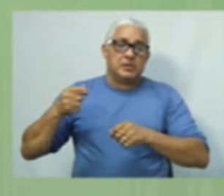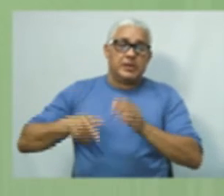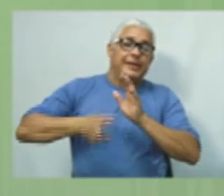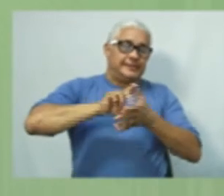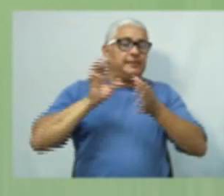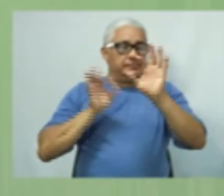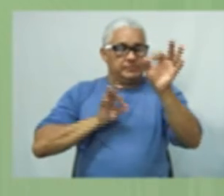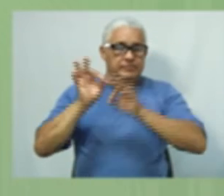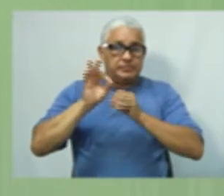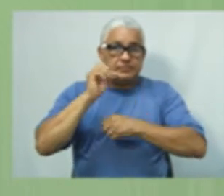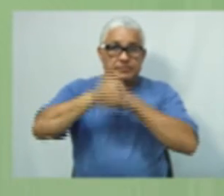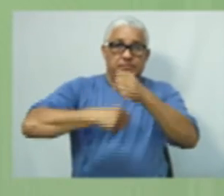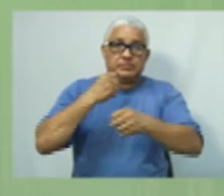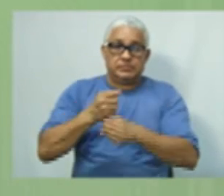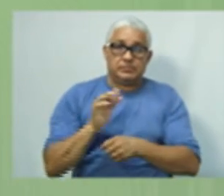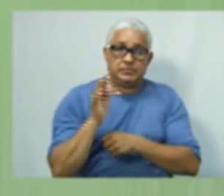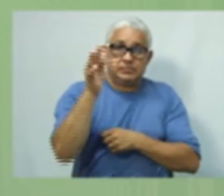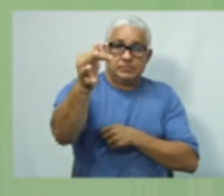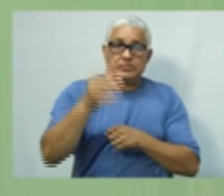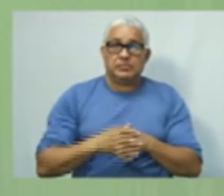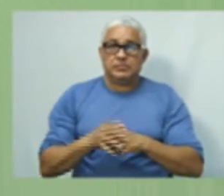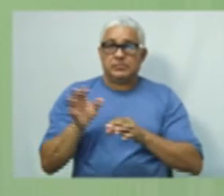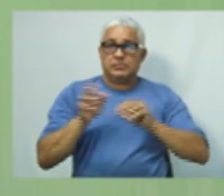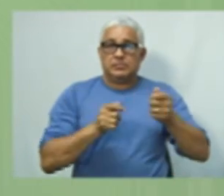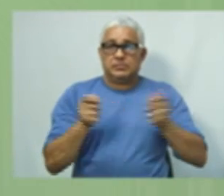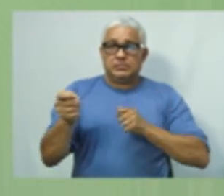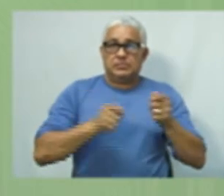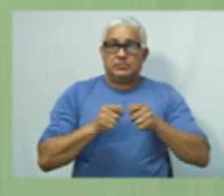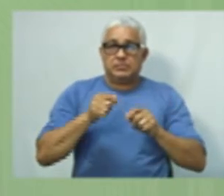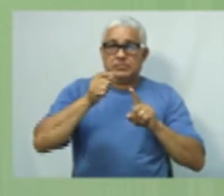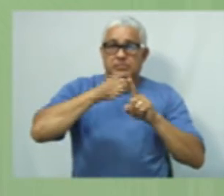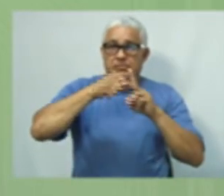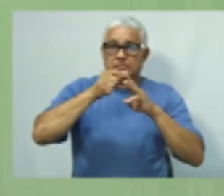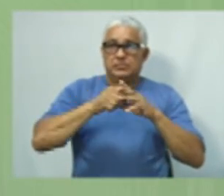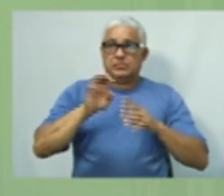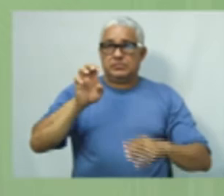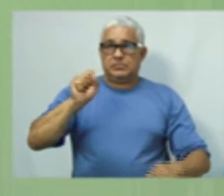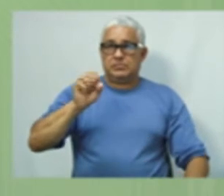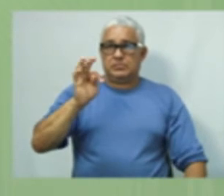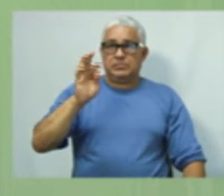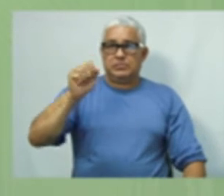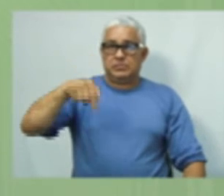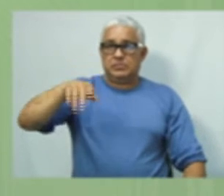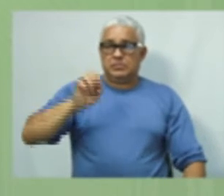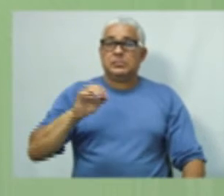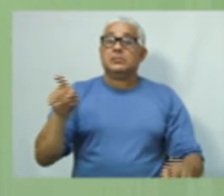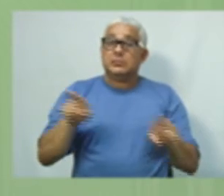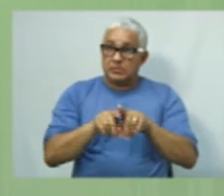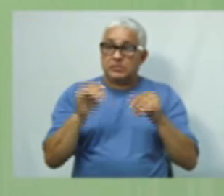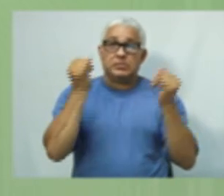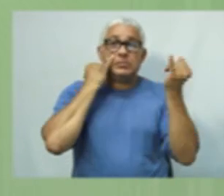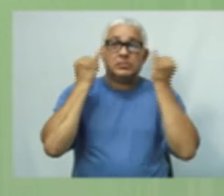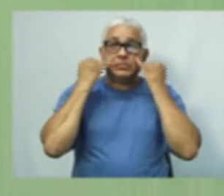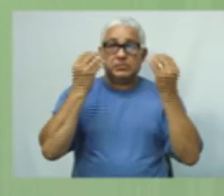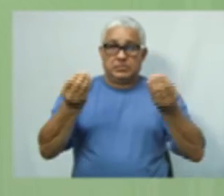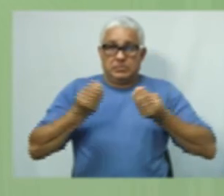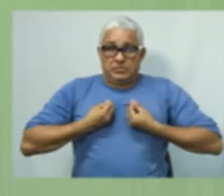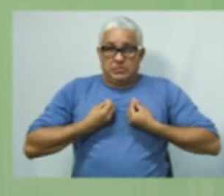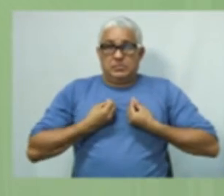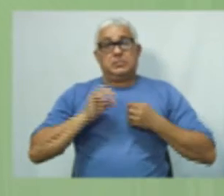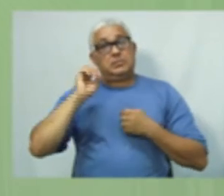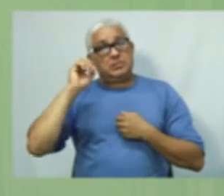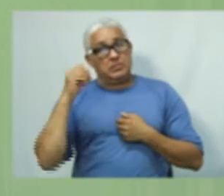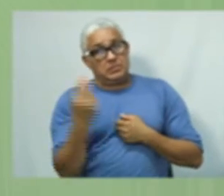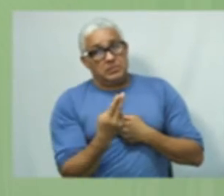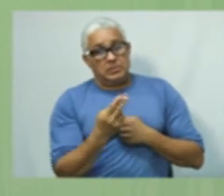ano seguinte, correto? Um controle mensal de estoque também dá essa informação, correto?